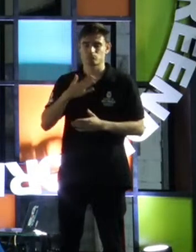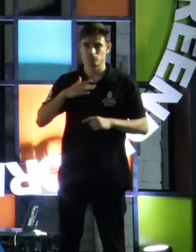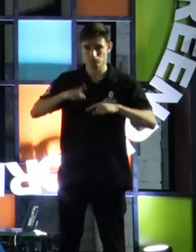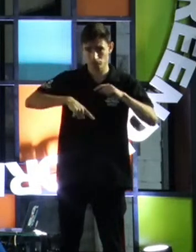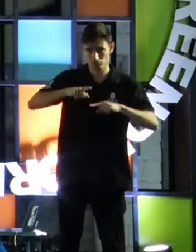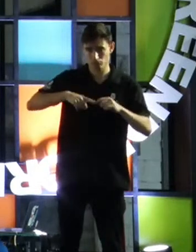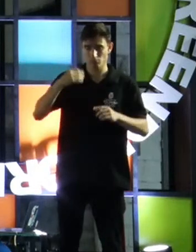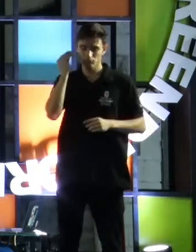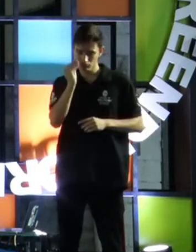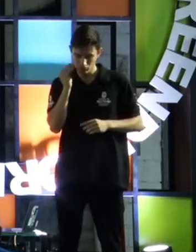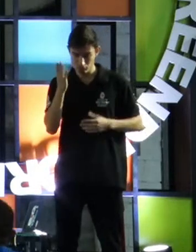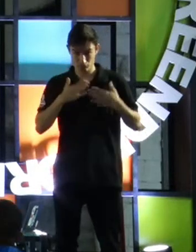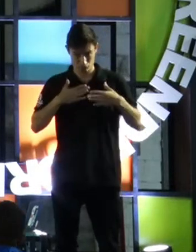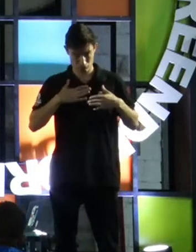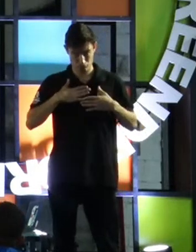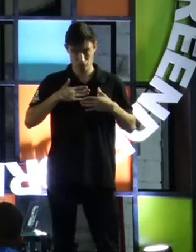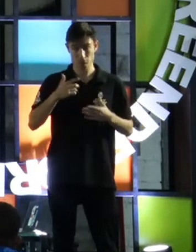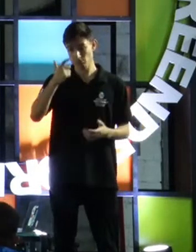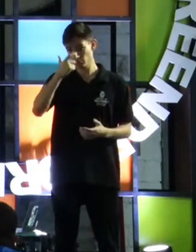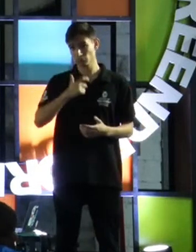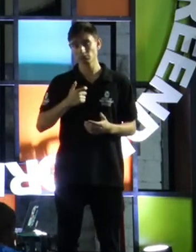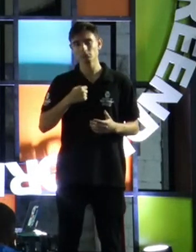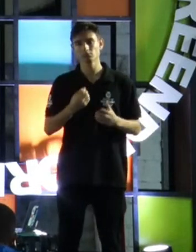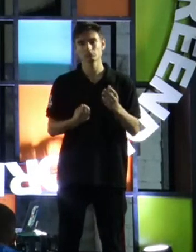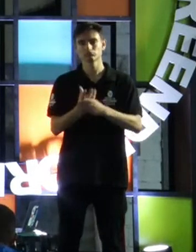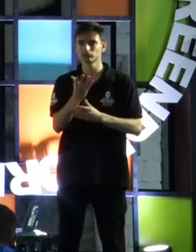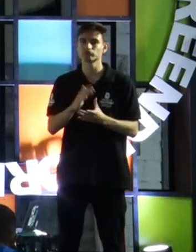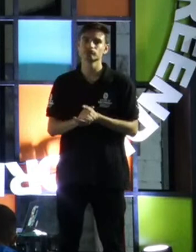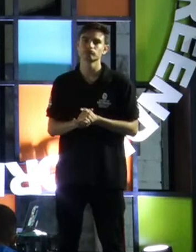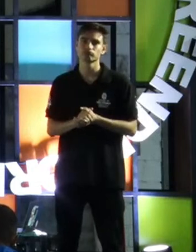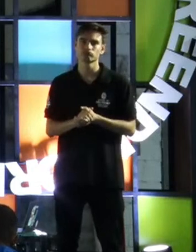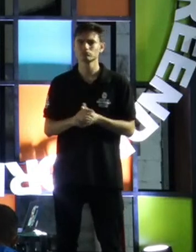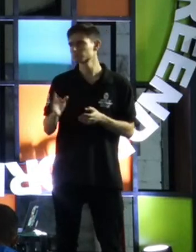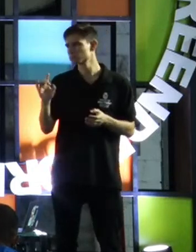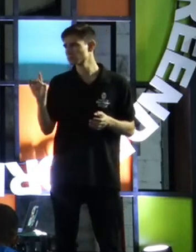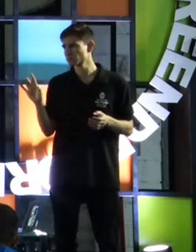própria experiência de uso. E todo